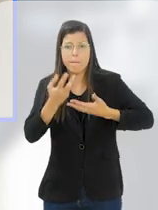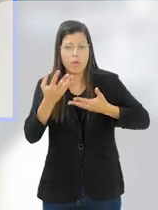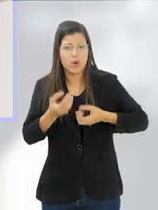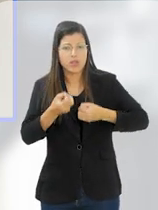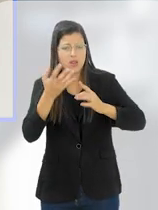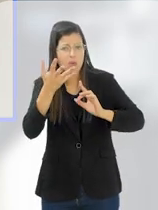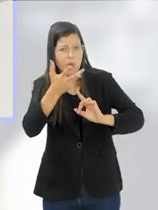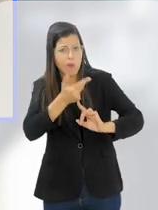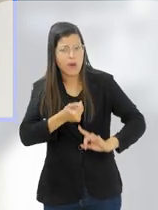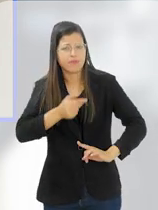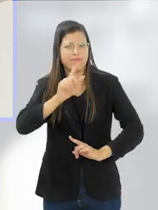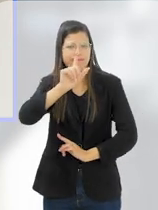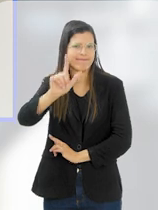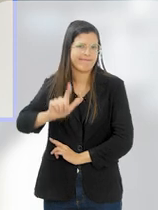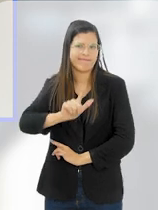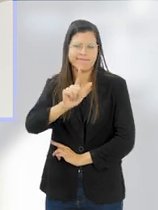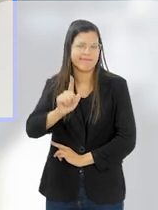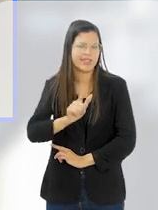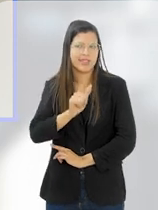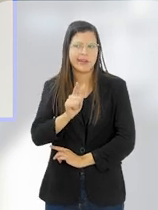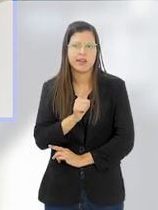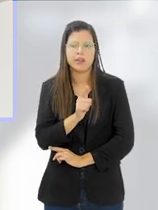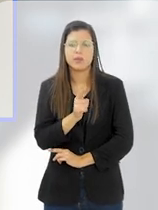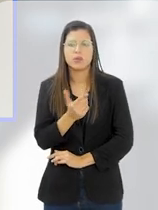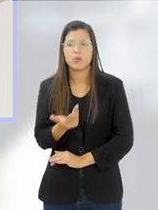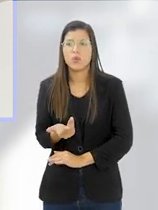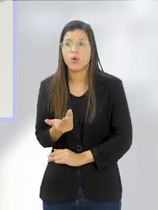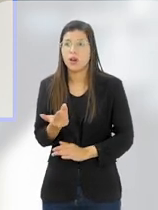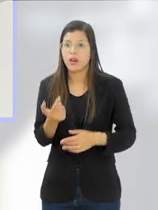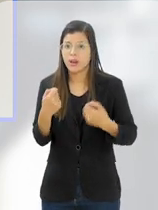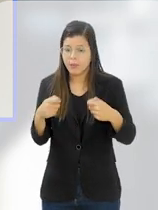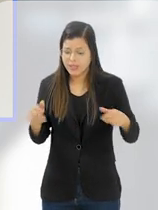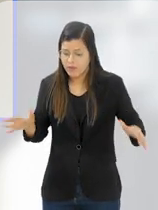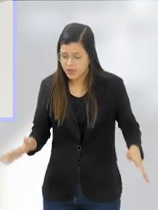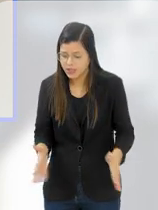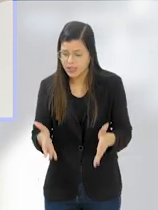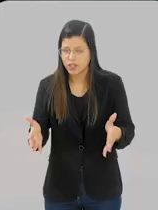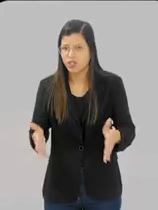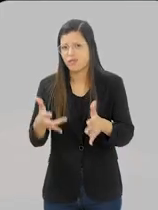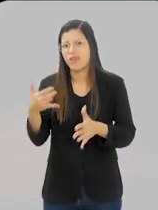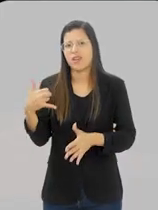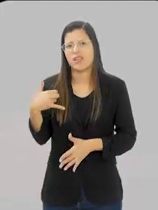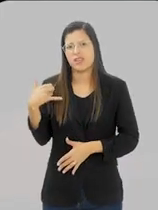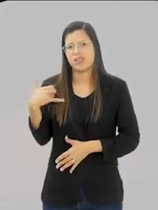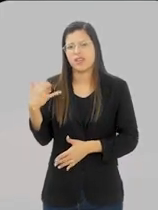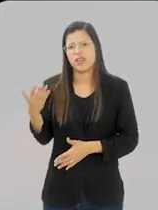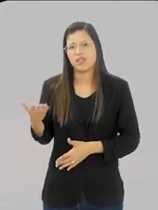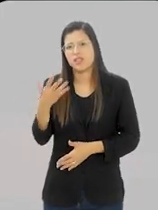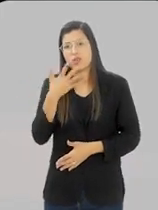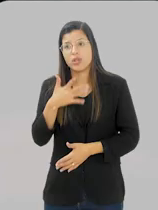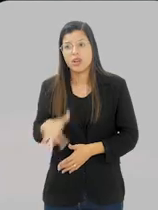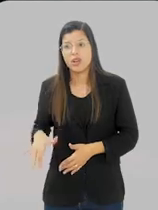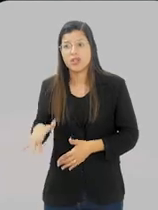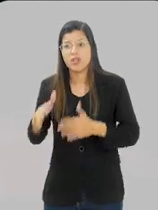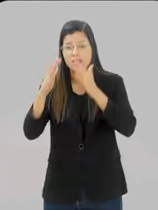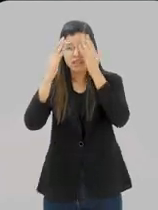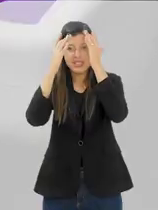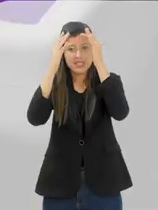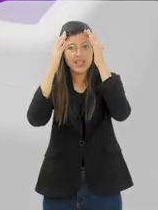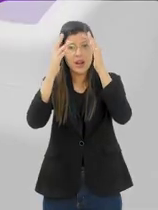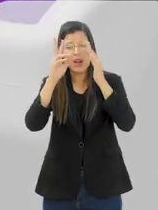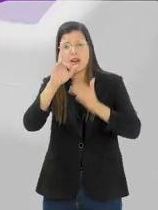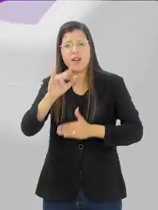com arte, com literatura, né, que a gente deveria estar estimulando nessa idade, né? E esse cérebro,